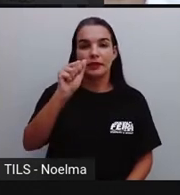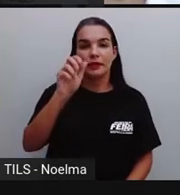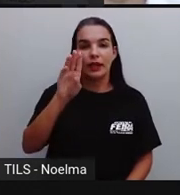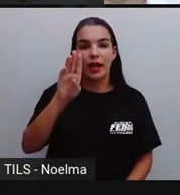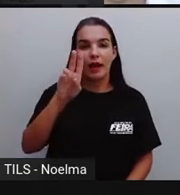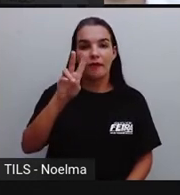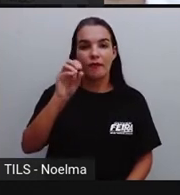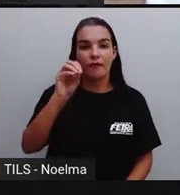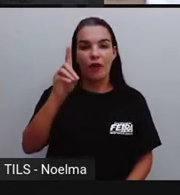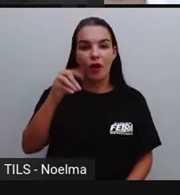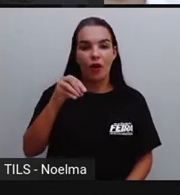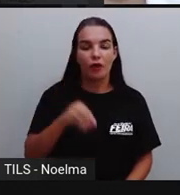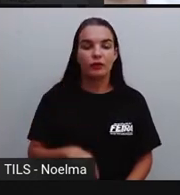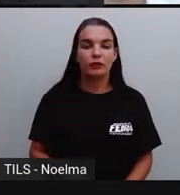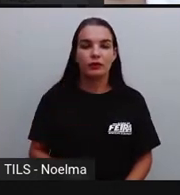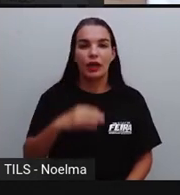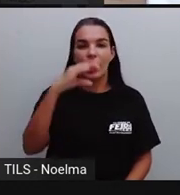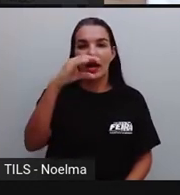bisavó,